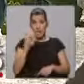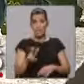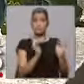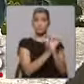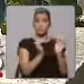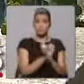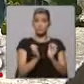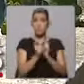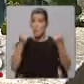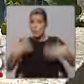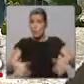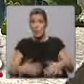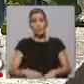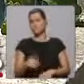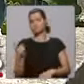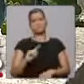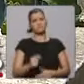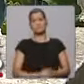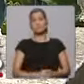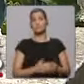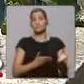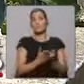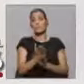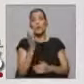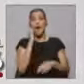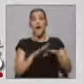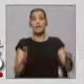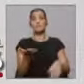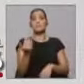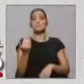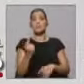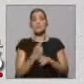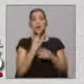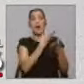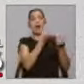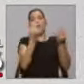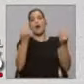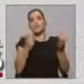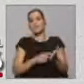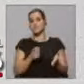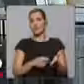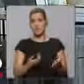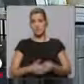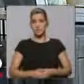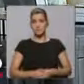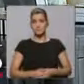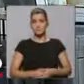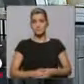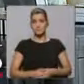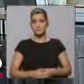solidário são muito caros. Depois, continuam a faltar camas para responder às muitas necessidades. A